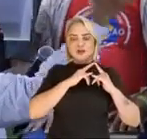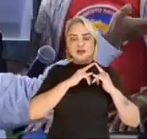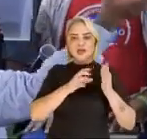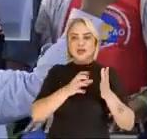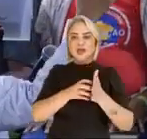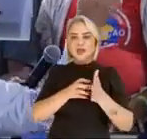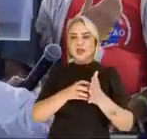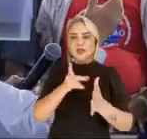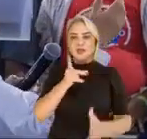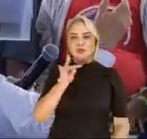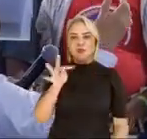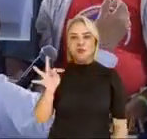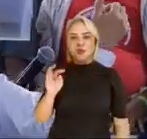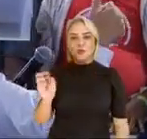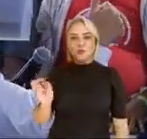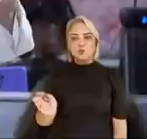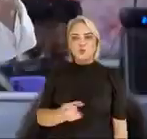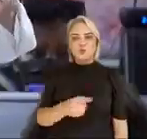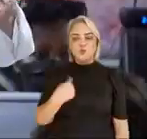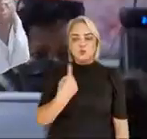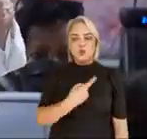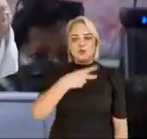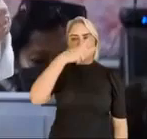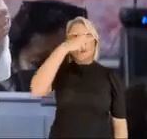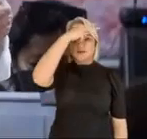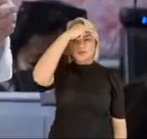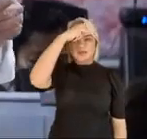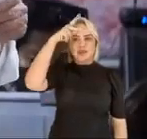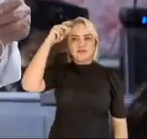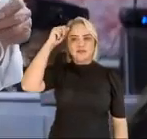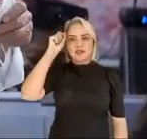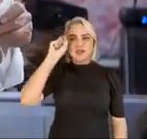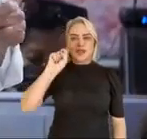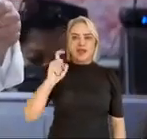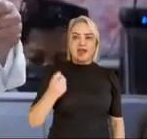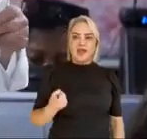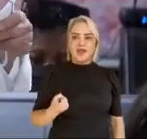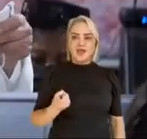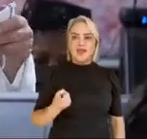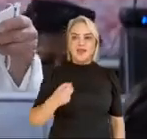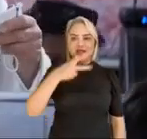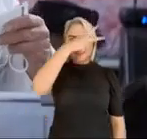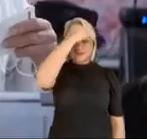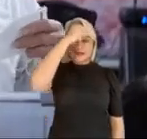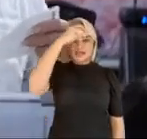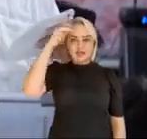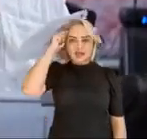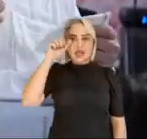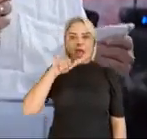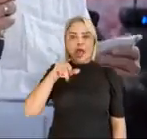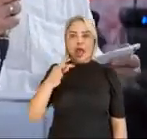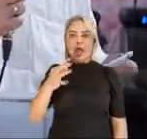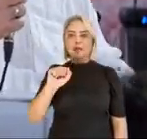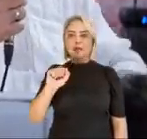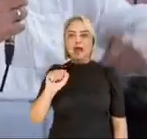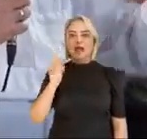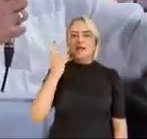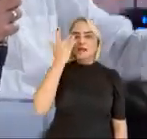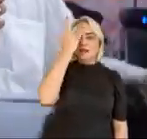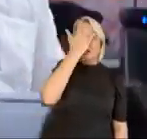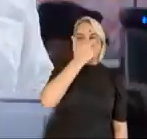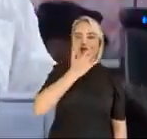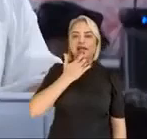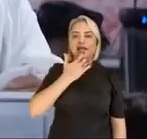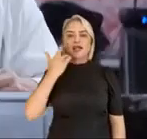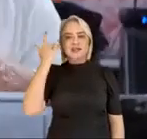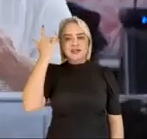sobretudo os nossos prefeitos, a ex-prefeita Marta Suplicy, o ex-prefeito Fernando Haddad, os nossos deputados, os